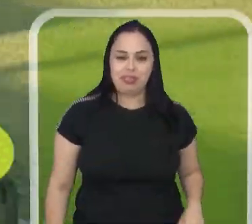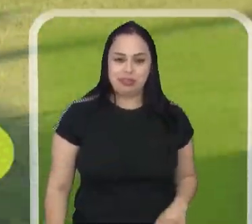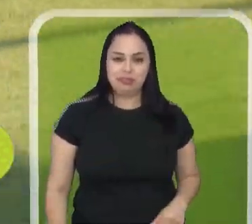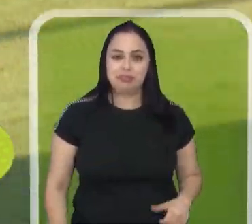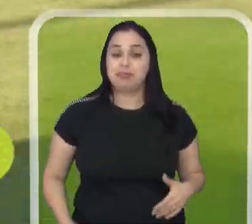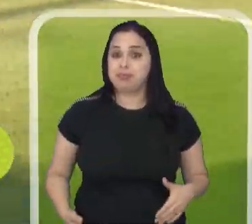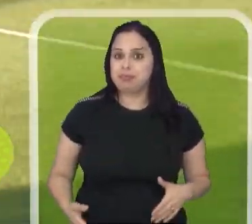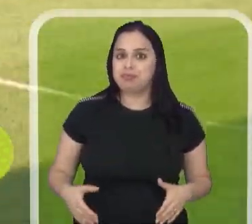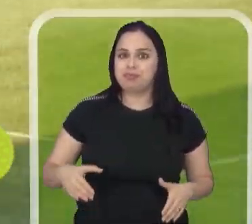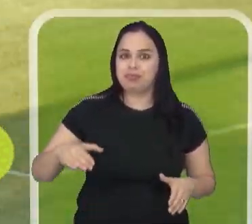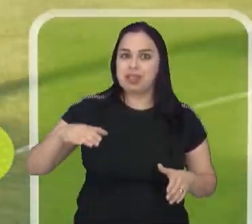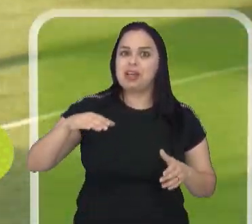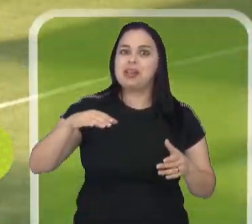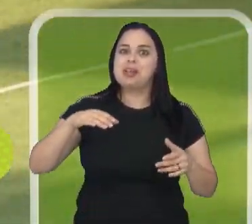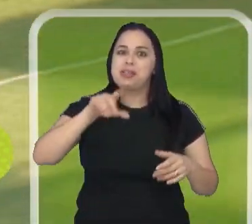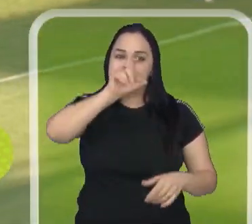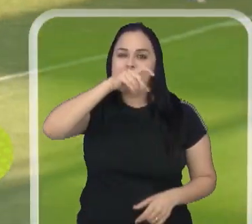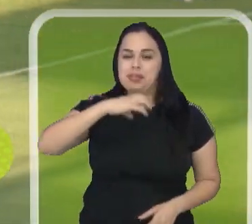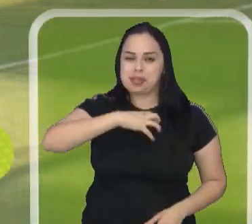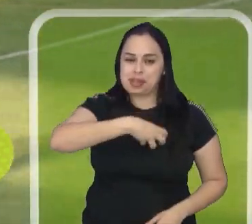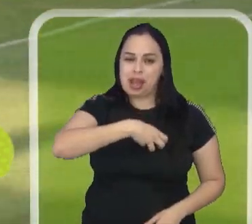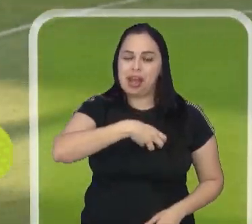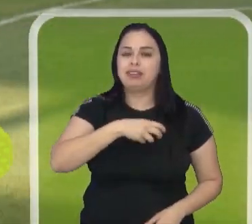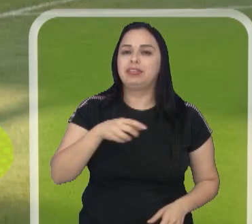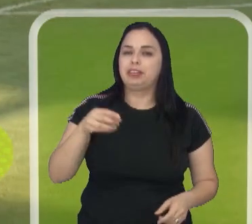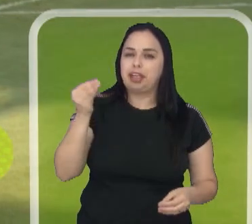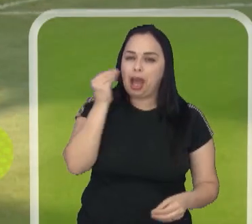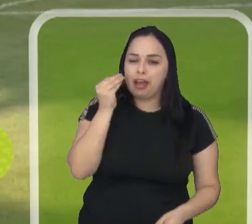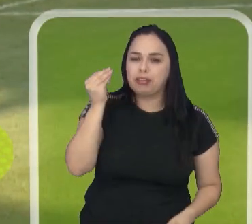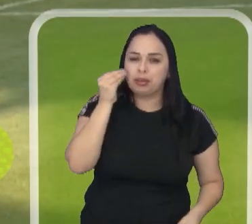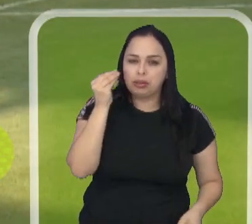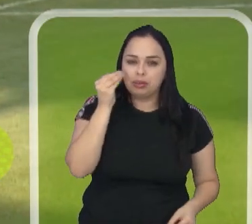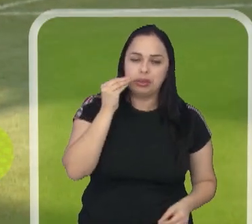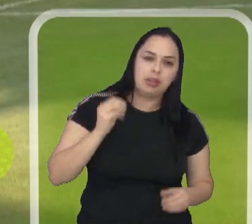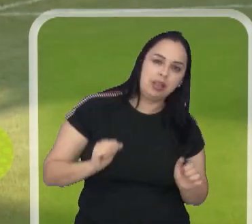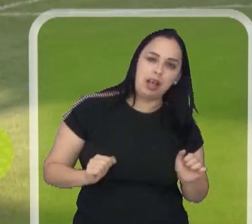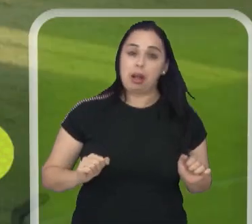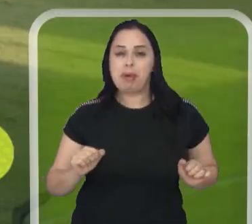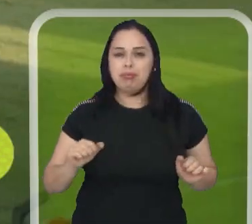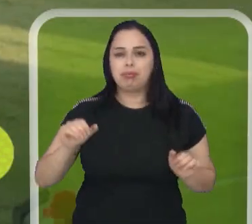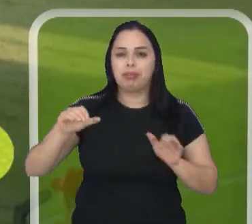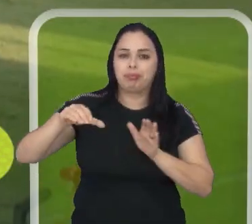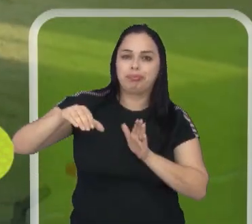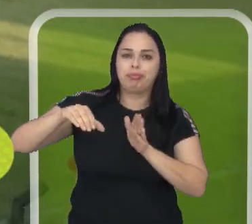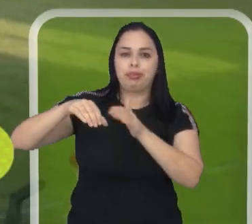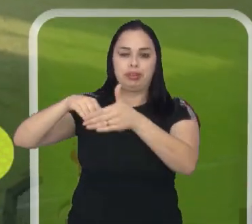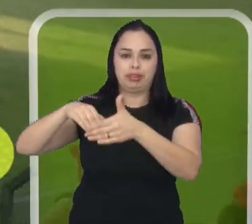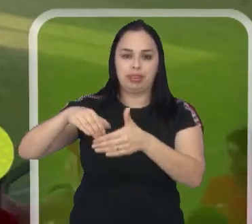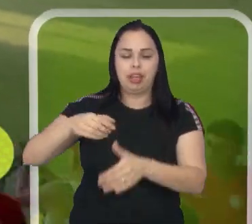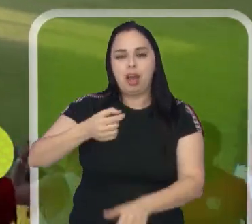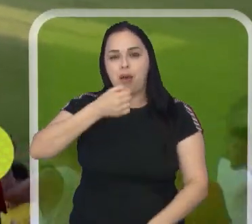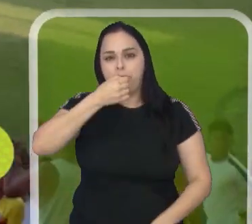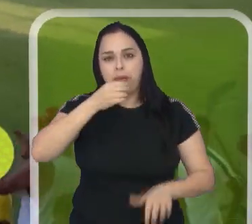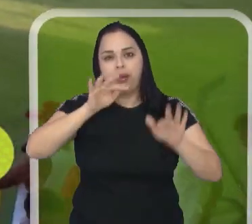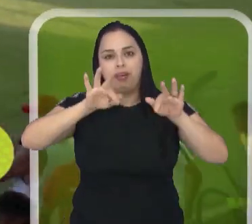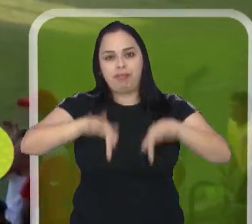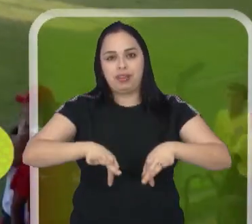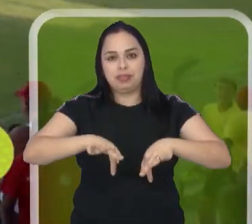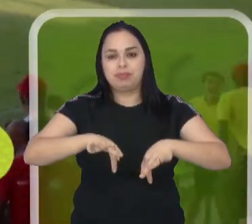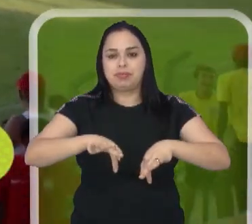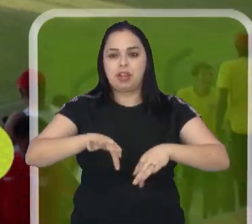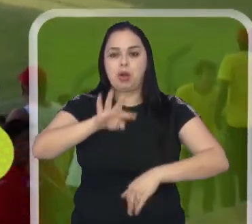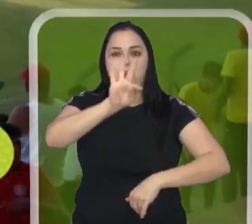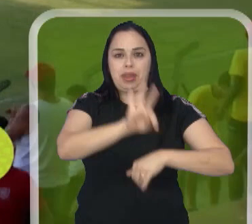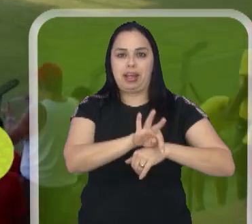O São José ainda teve uma última chance nessa cabeçada que foi para fora. Após o apito final, o técnico